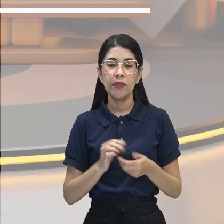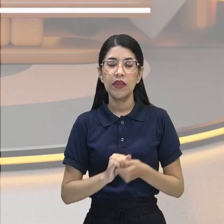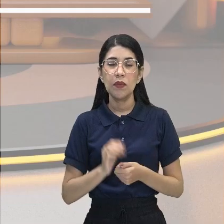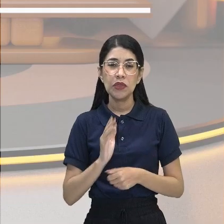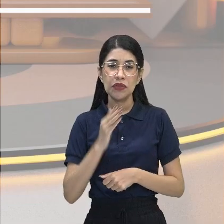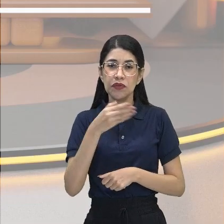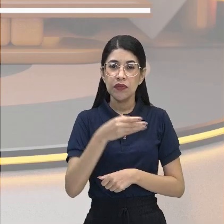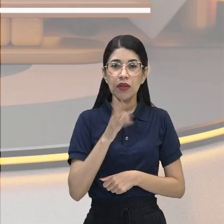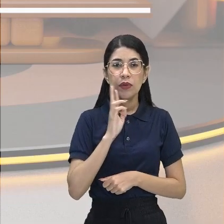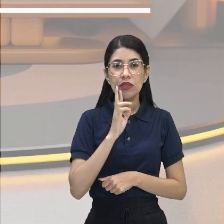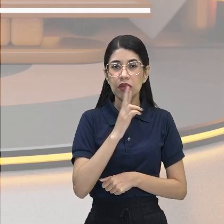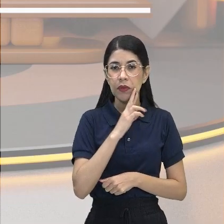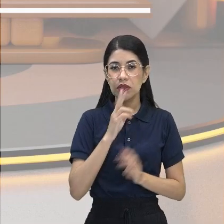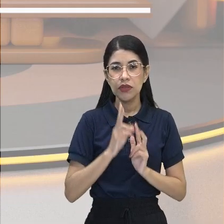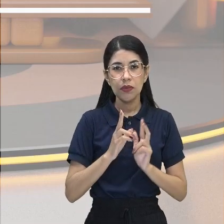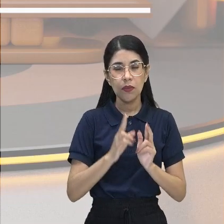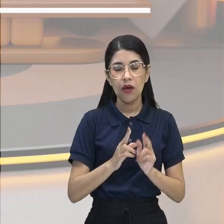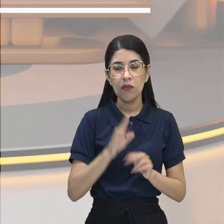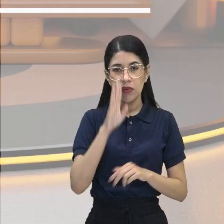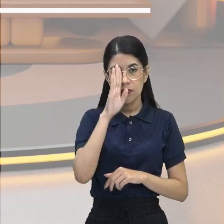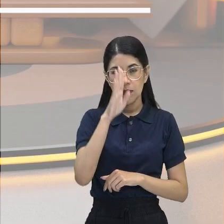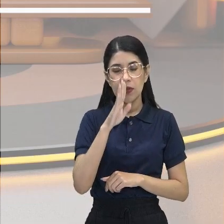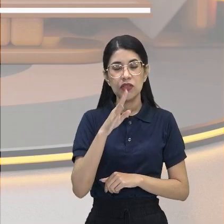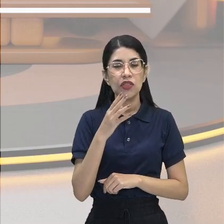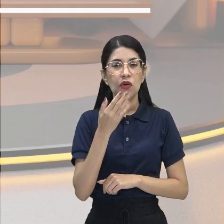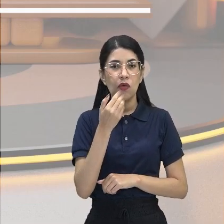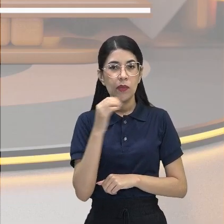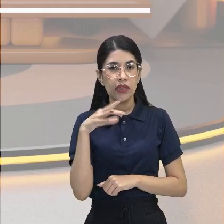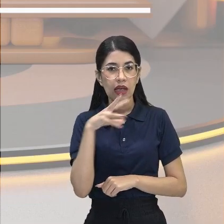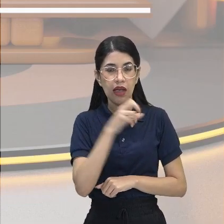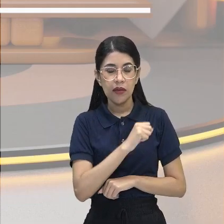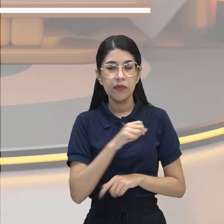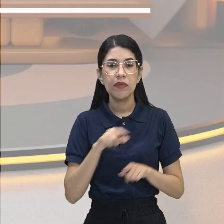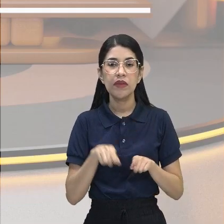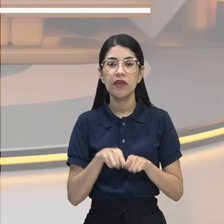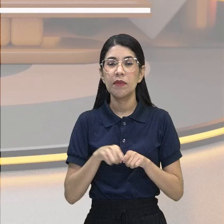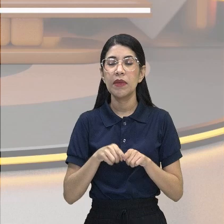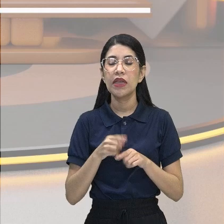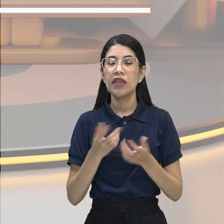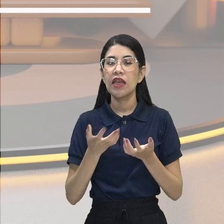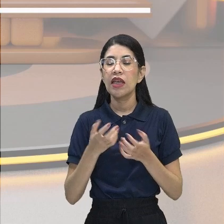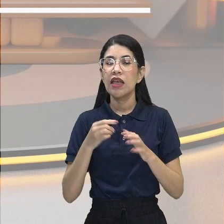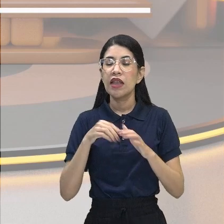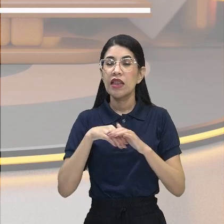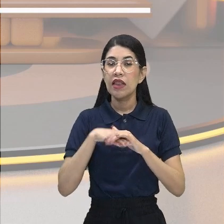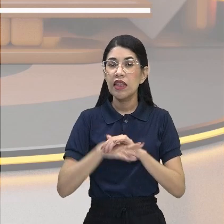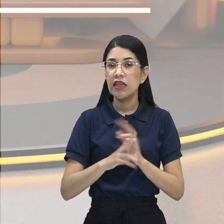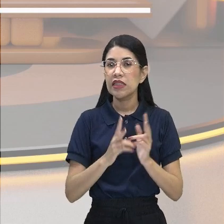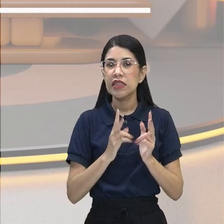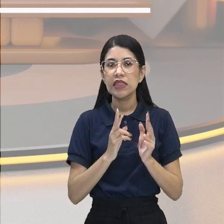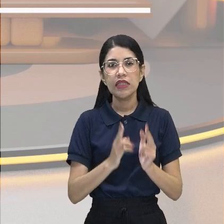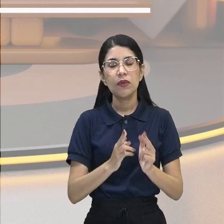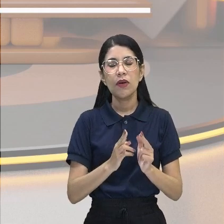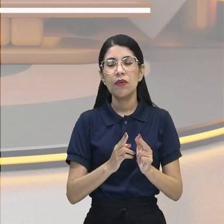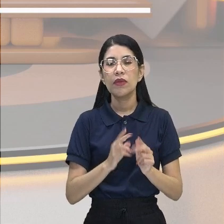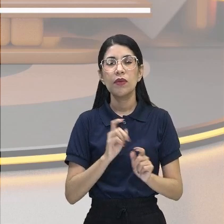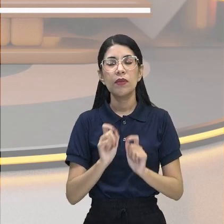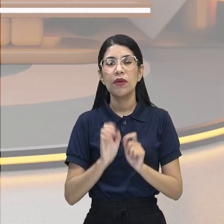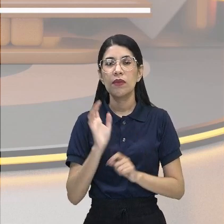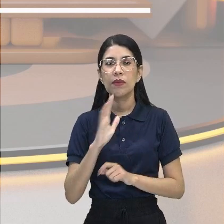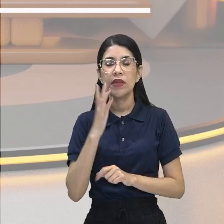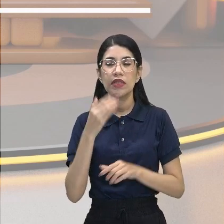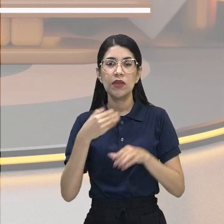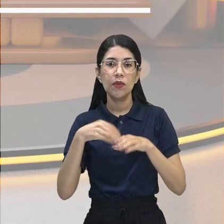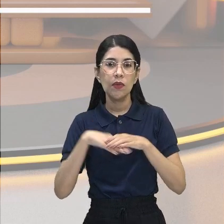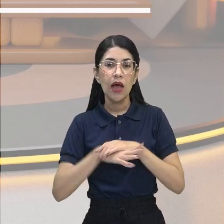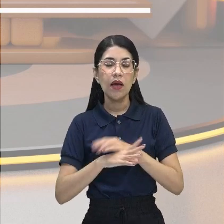né? Em especial essas redes de fast food, a gente quer o mesmo tênis. Então isso cria essa mundialização dos nossos